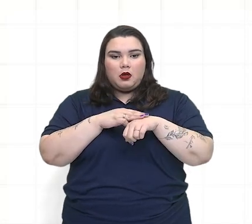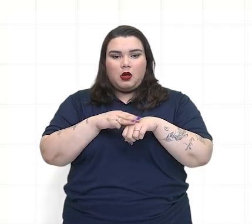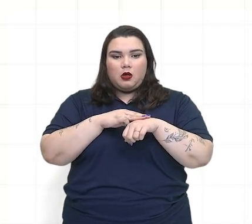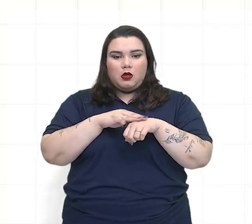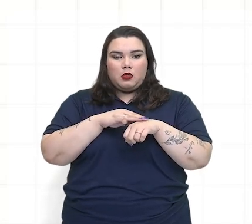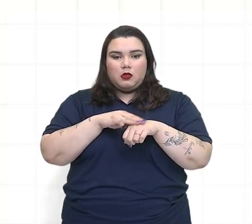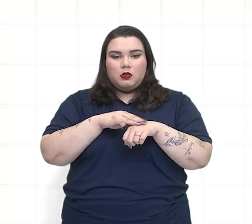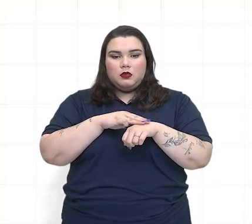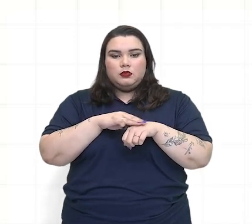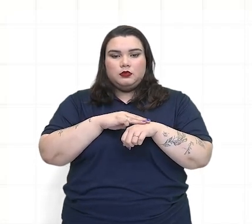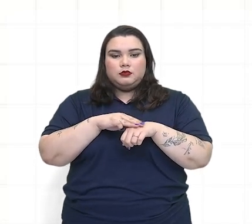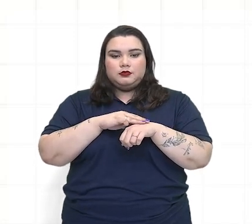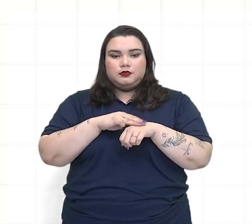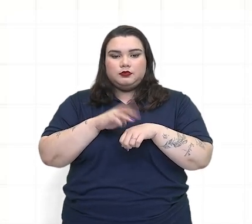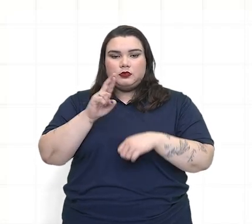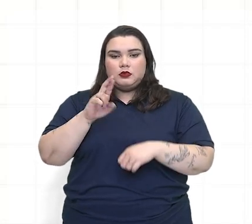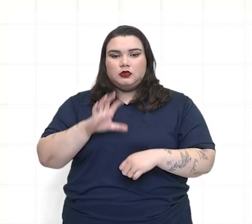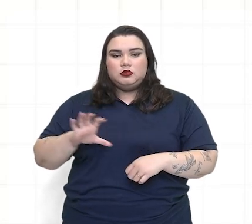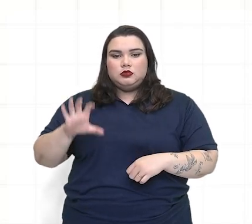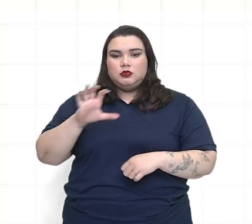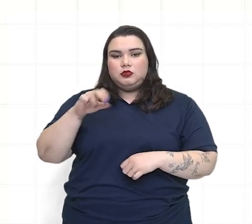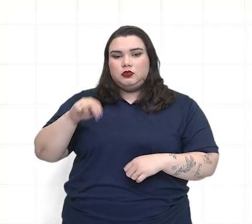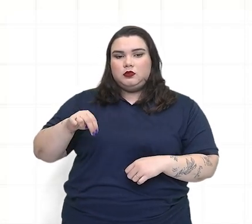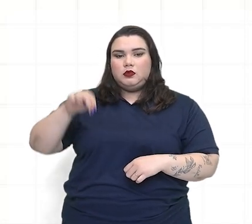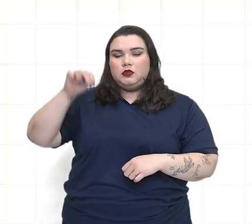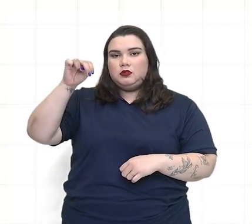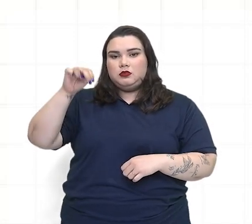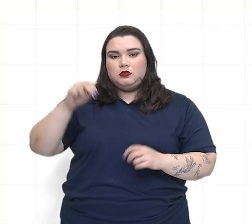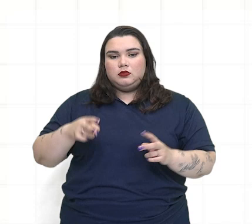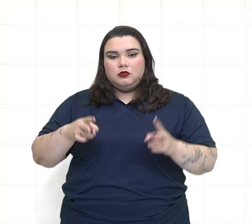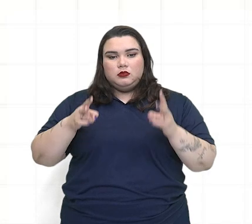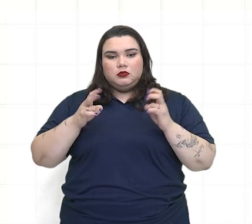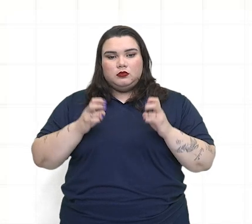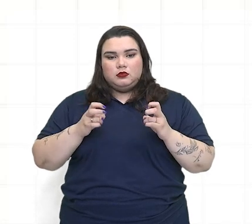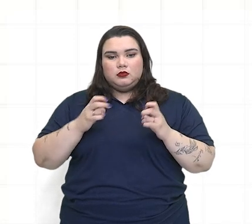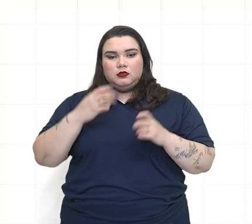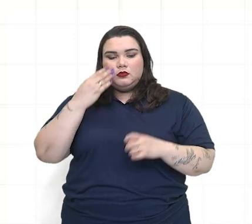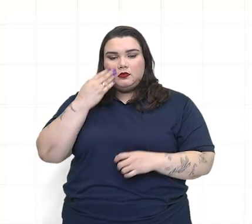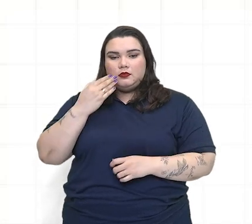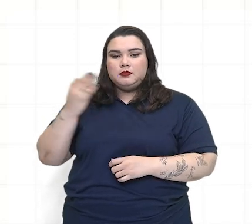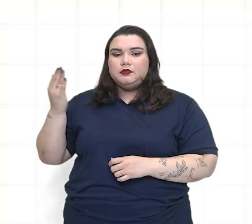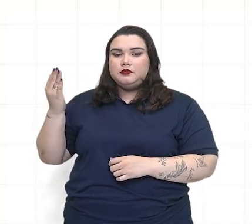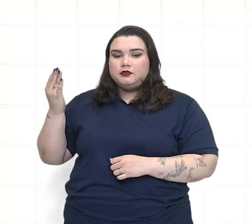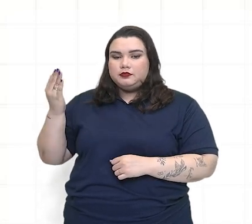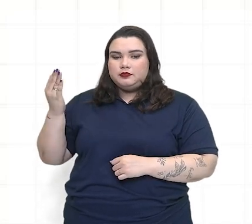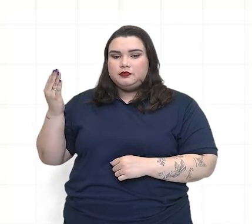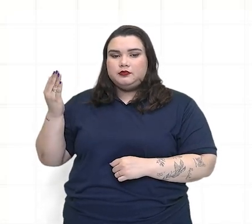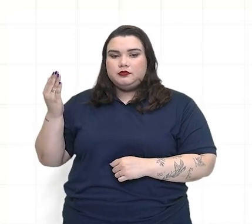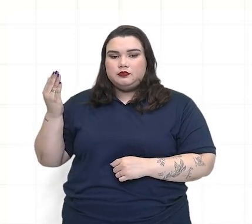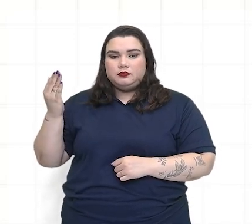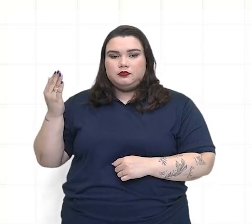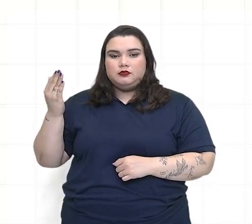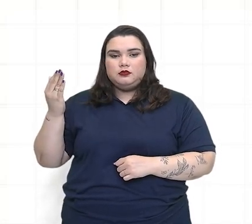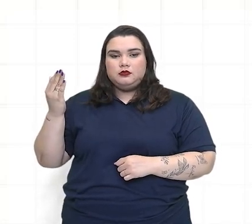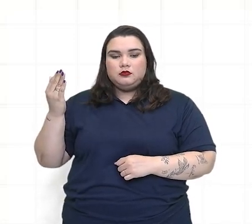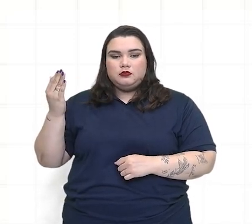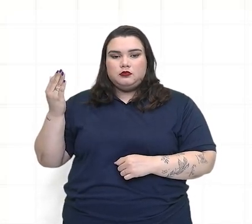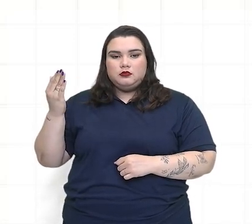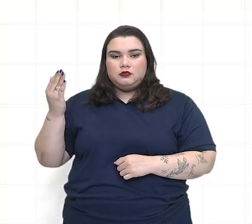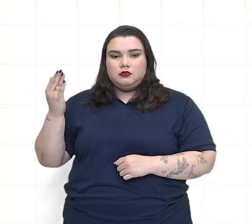né? A região norte. Então a gente vai aqui, ó, vai procurar onde está. Aqui, ó, essa